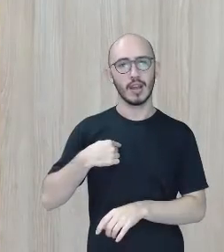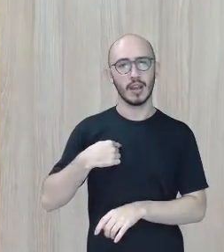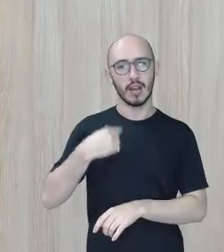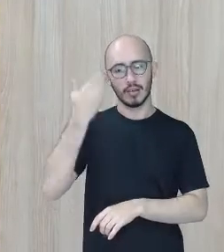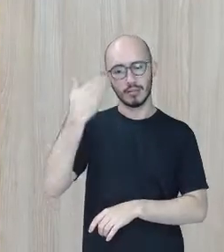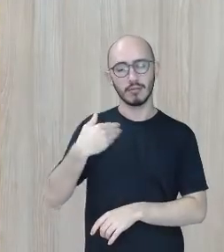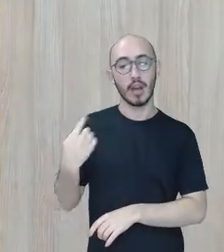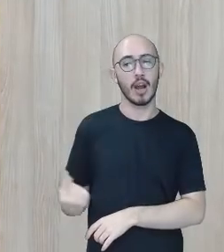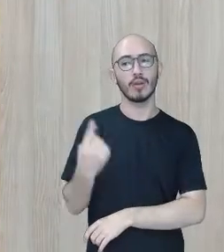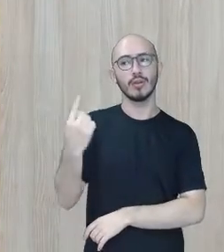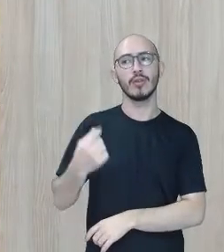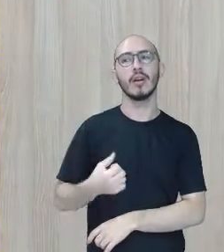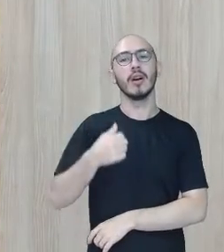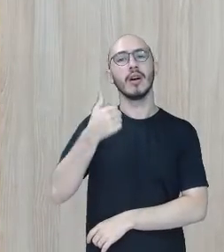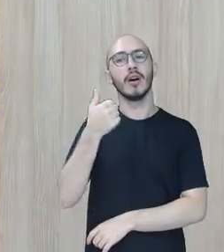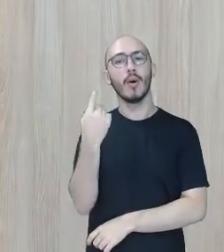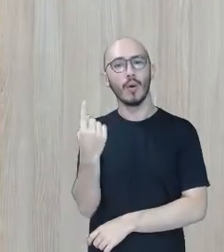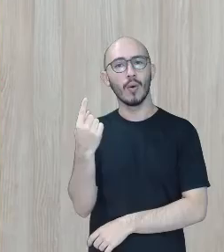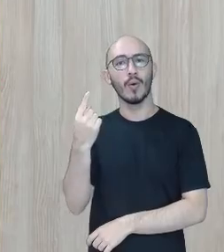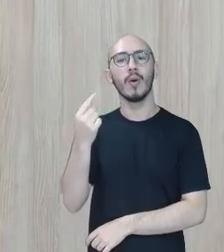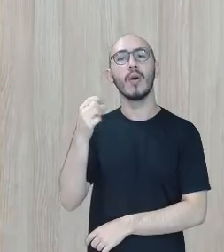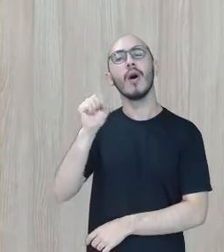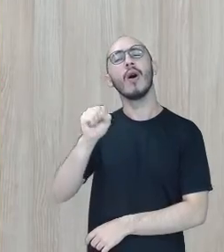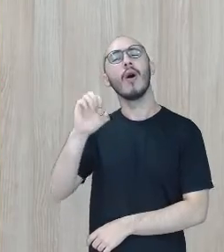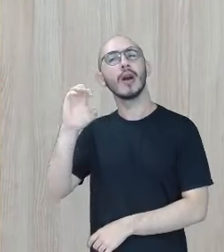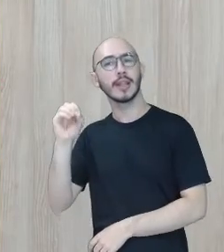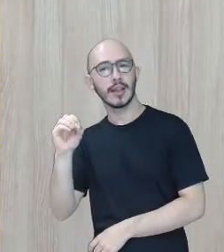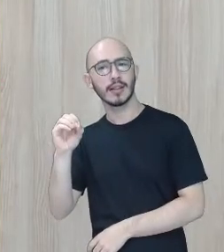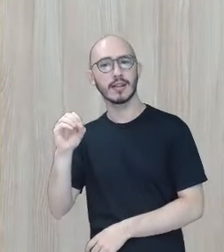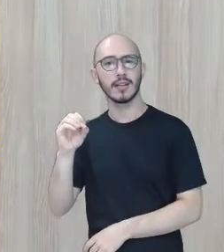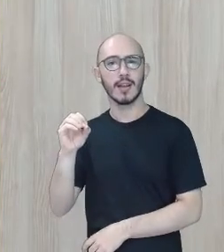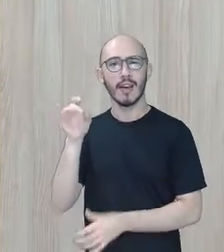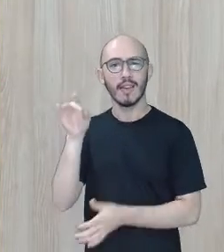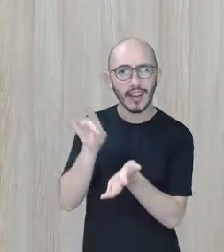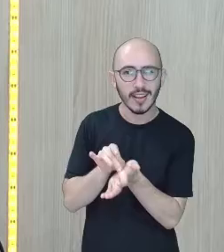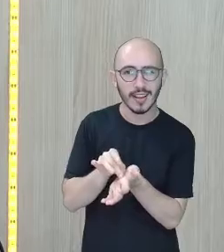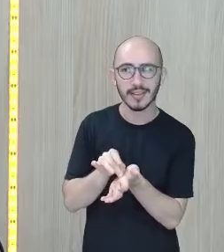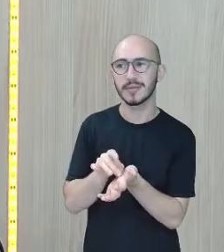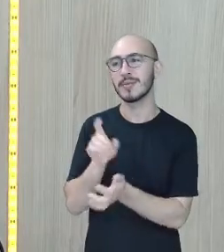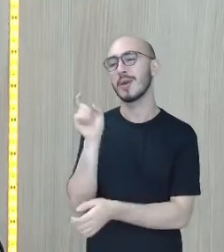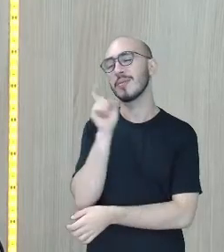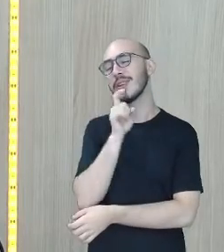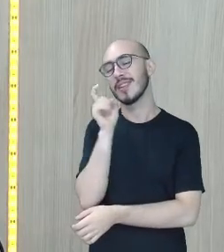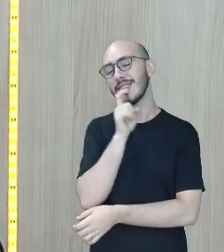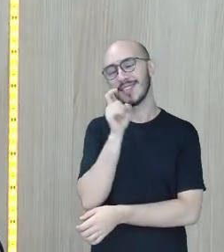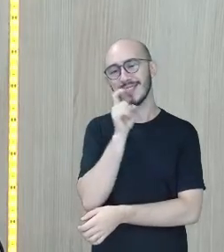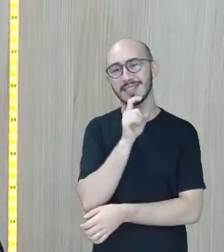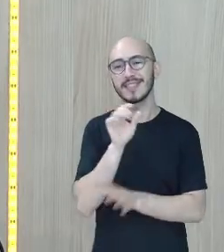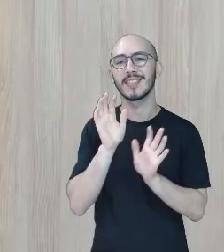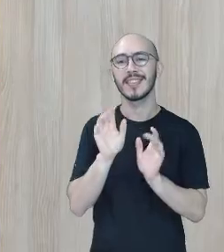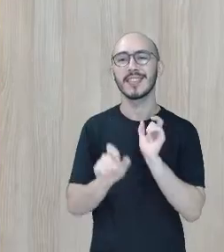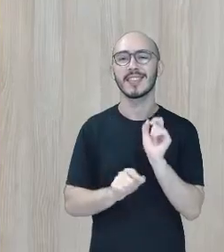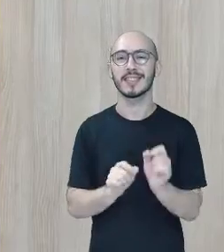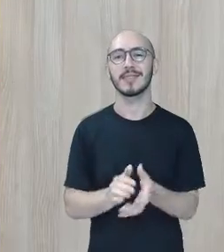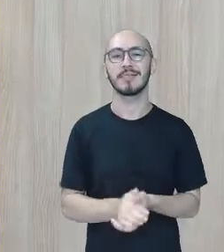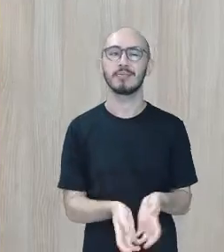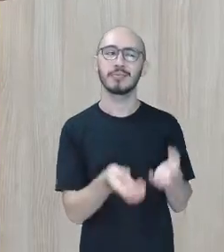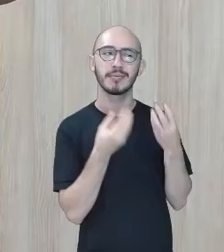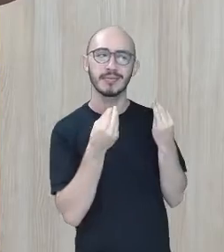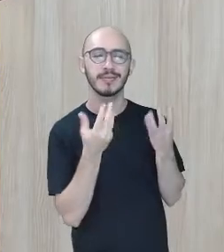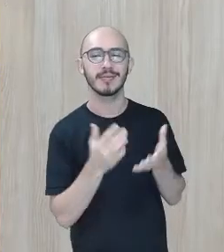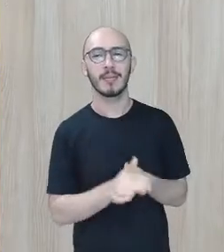1,80 m. É mentira, né? Eu já ia dizer agora, de onde 1,80 m? É mentira, mas você